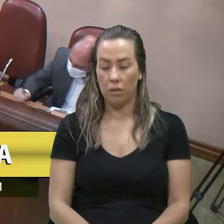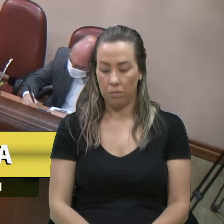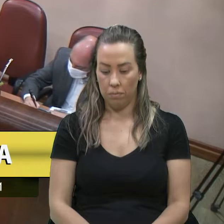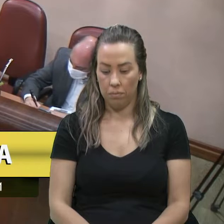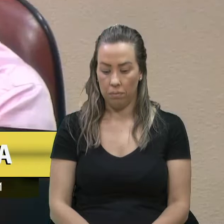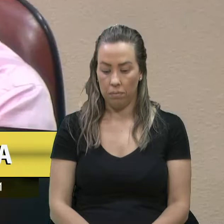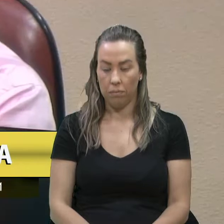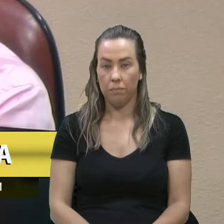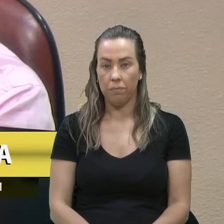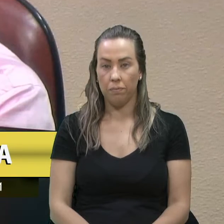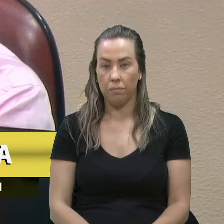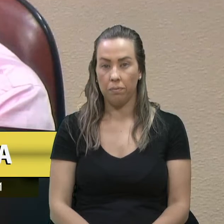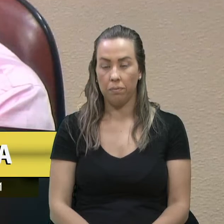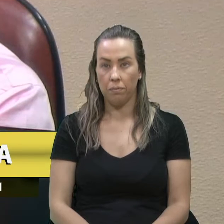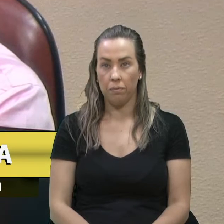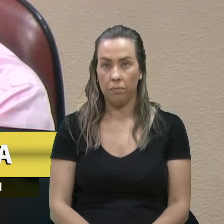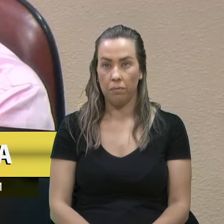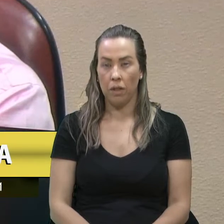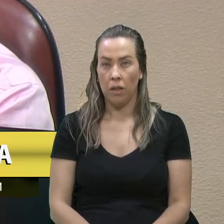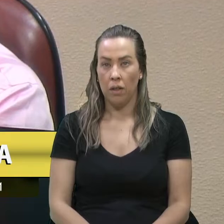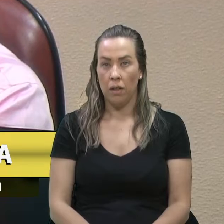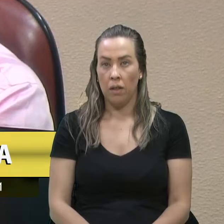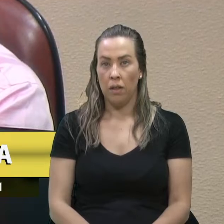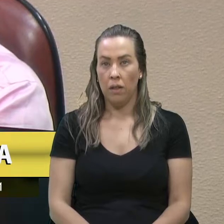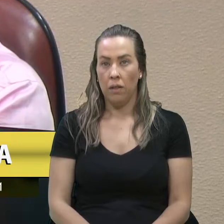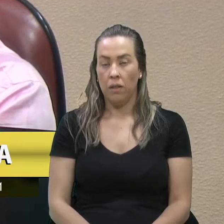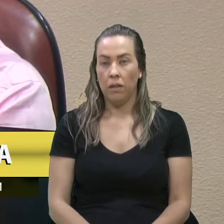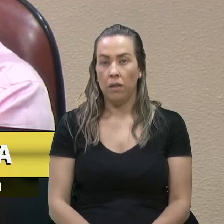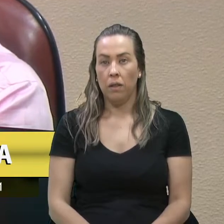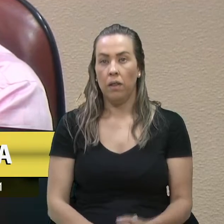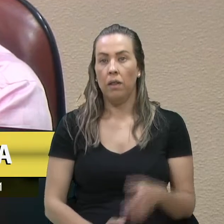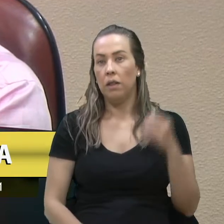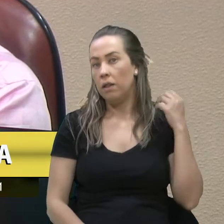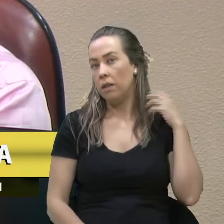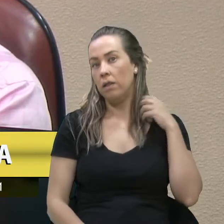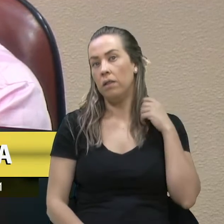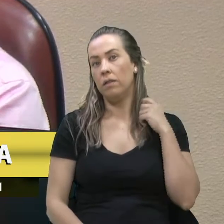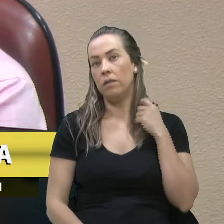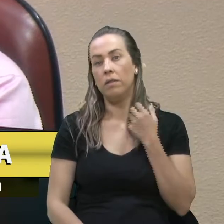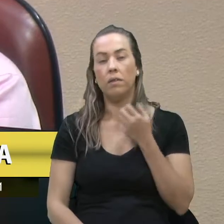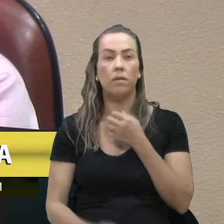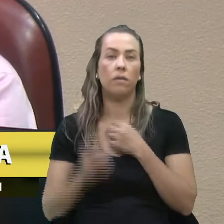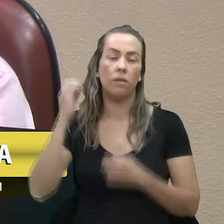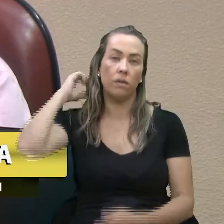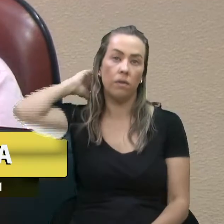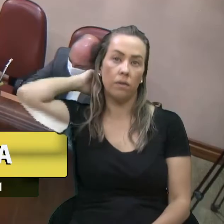Então, a Silvana tem agora a réplica.